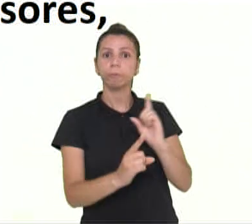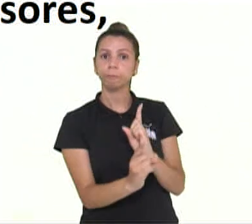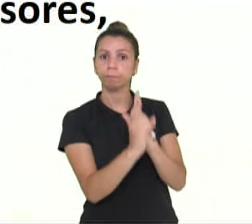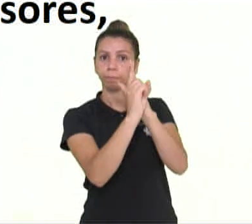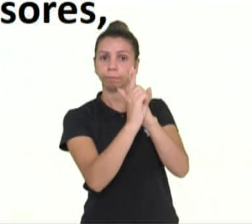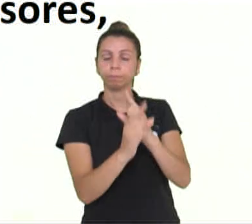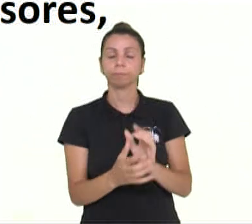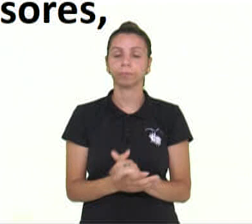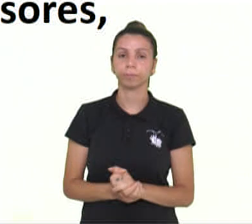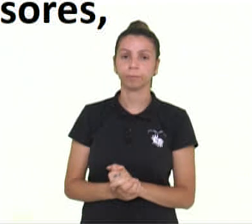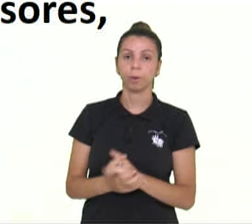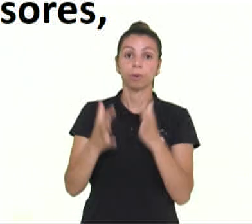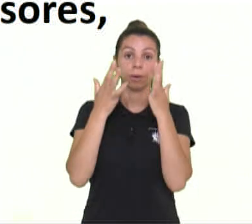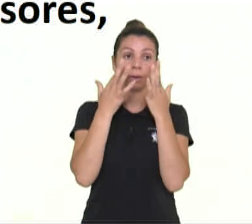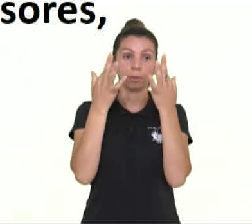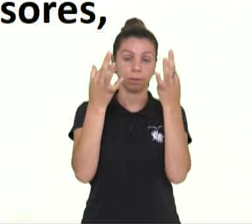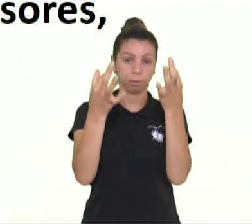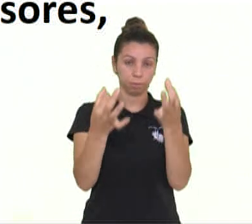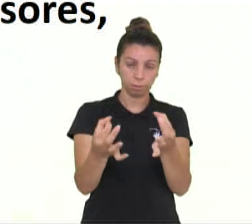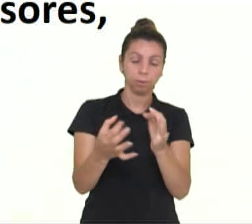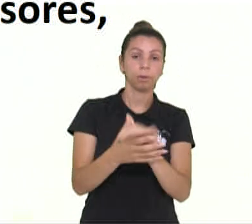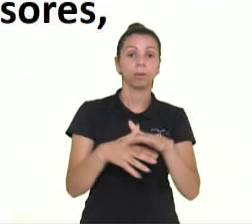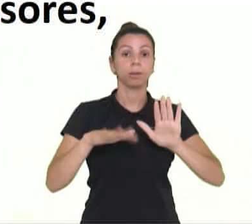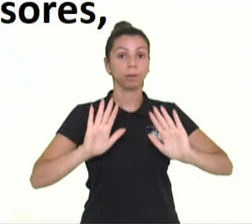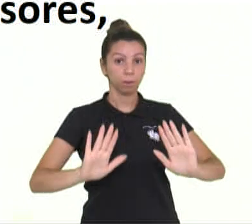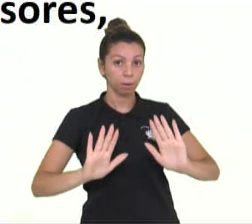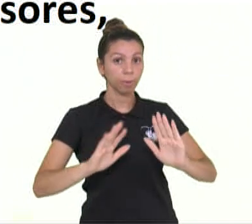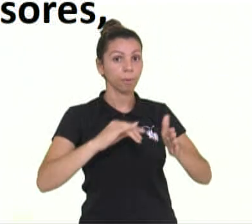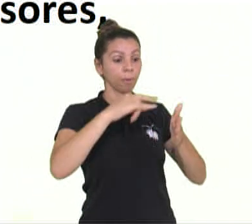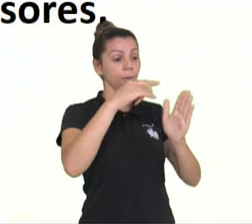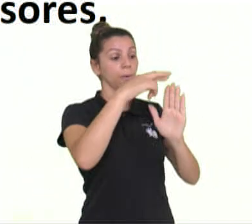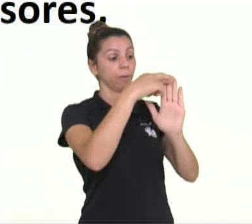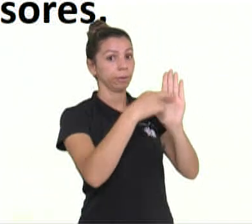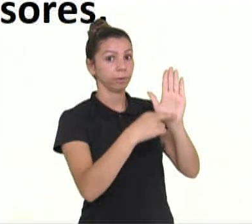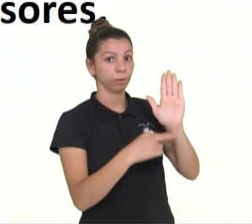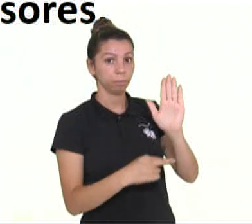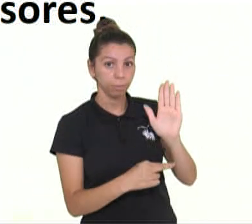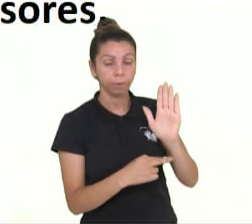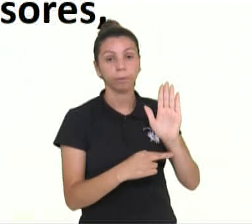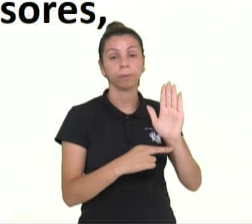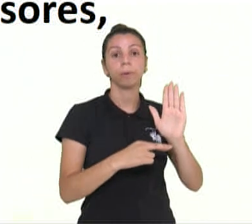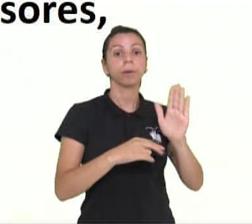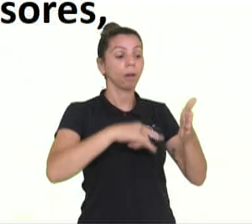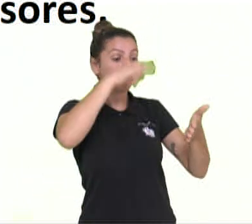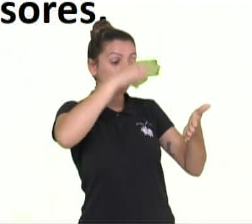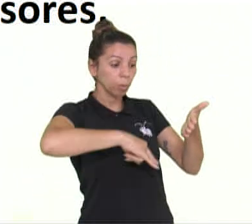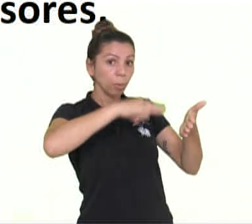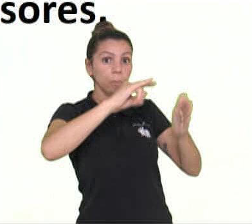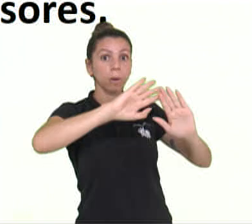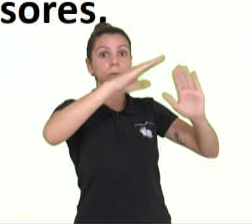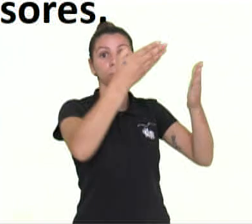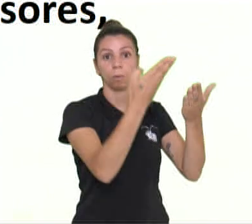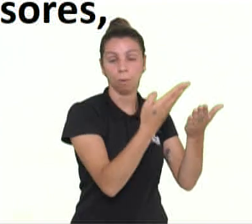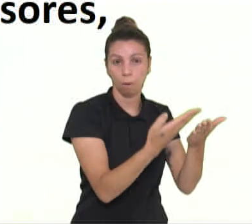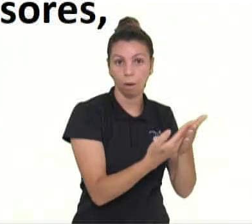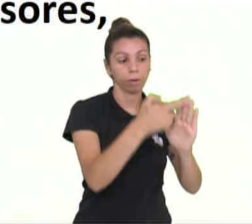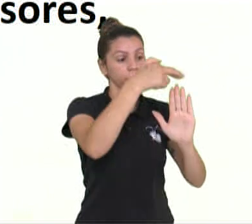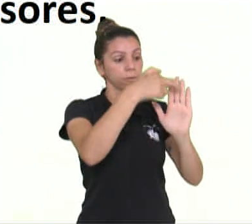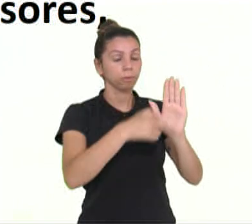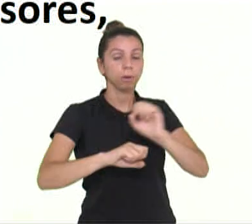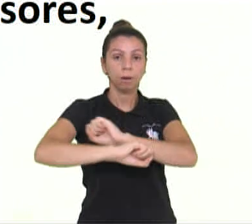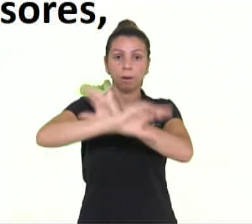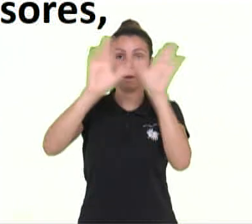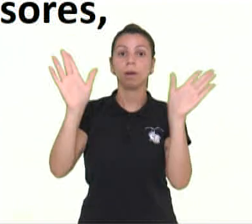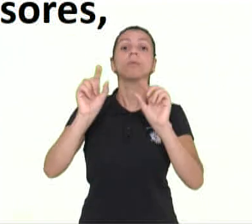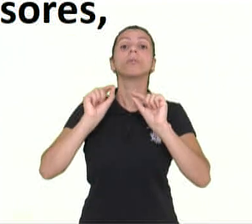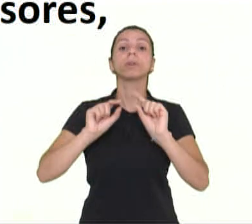presta bem atenção nisso. O regimento escolar é o documento que esclarece e diz quais são as regras,